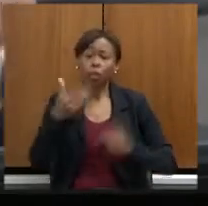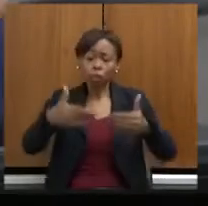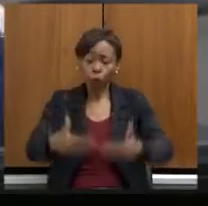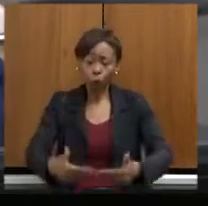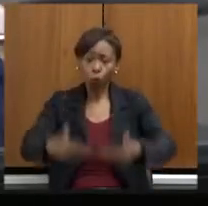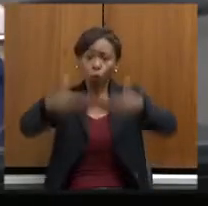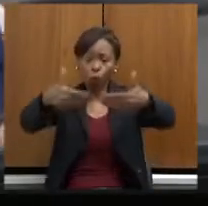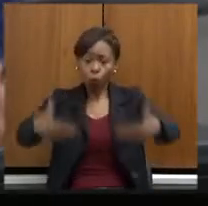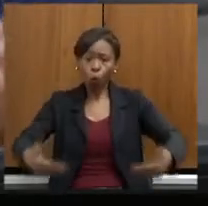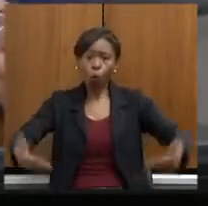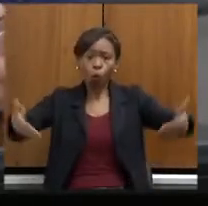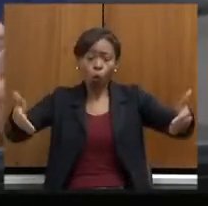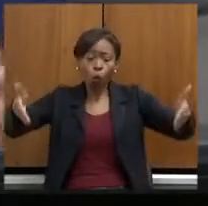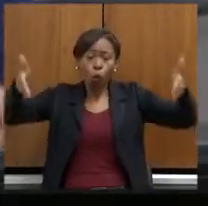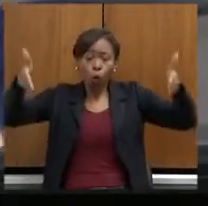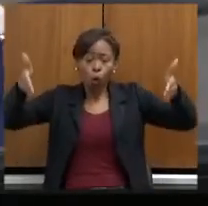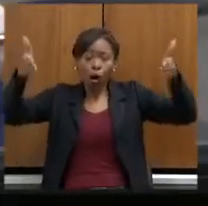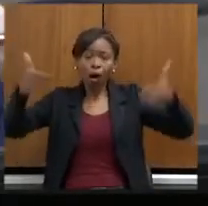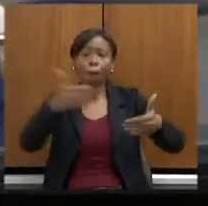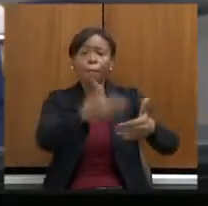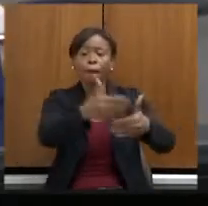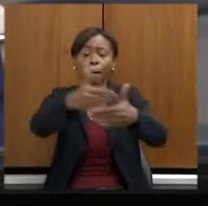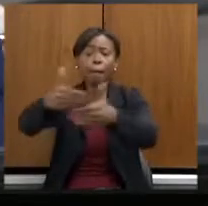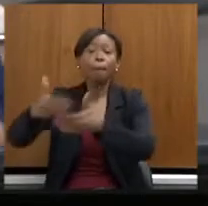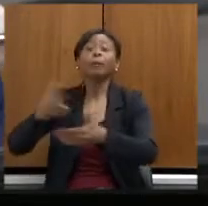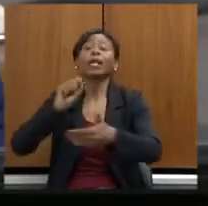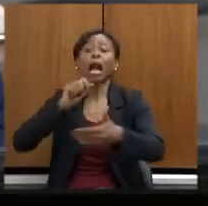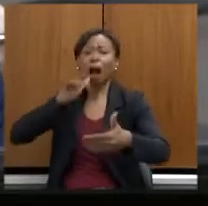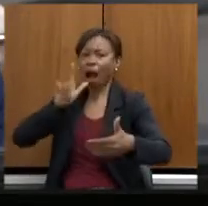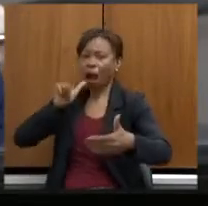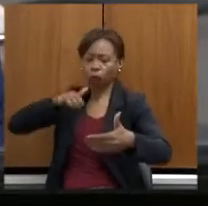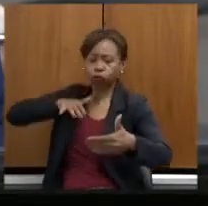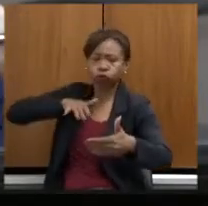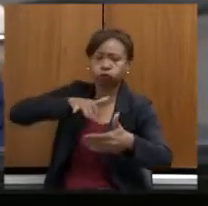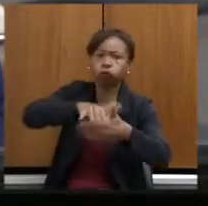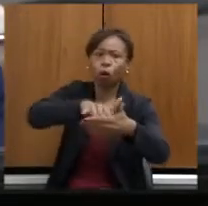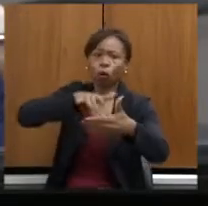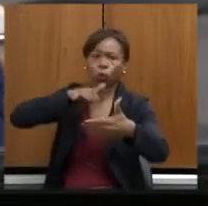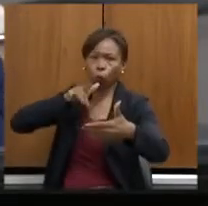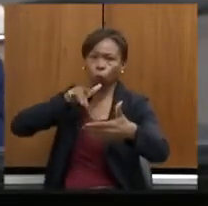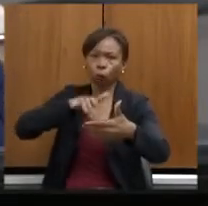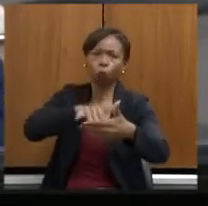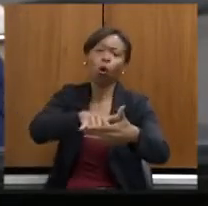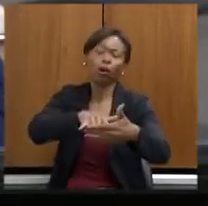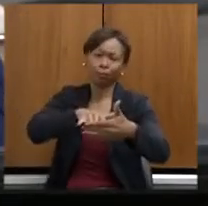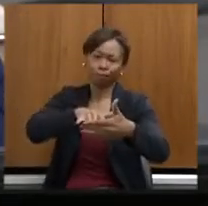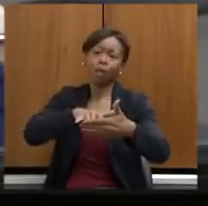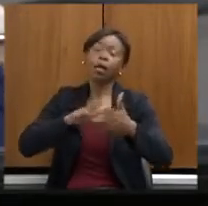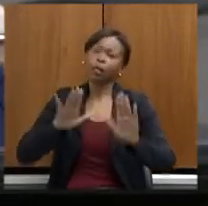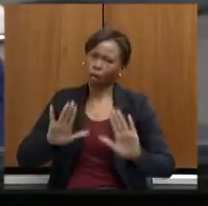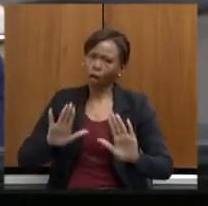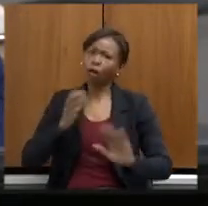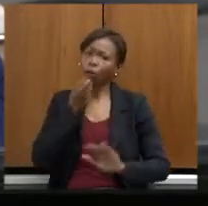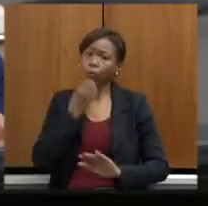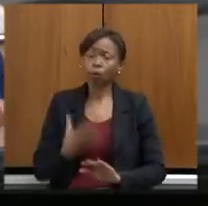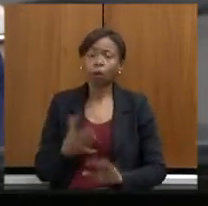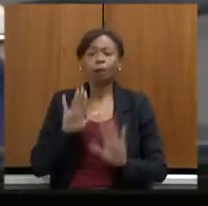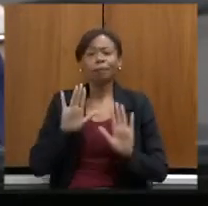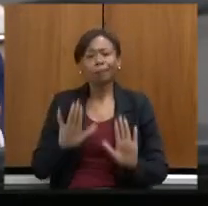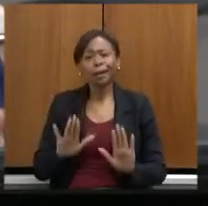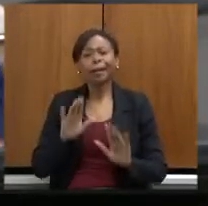vezes ele é leva ali o lençol freático ele retém a água ali nós temos histórico disso mas como seu dia se as legislações sanitárias